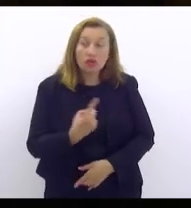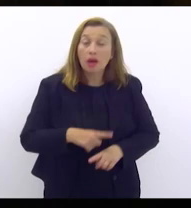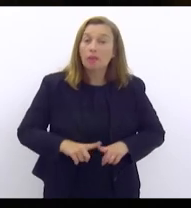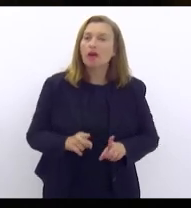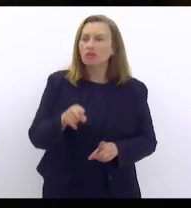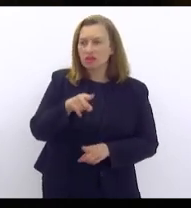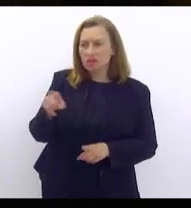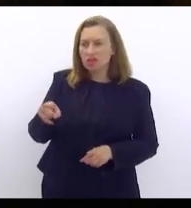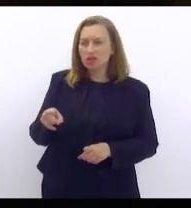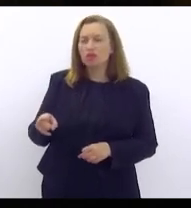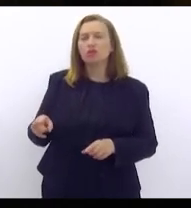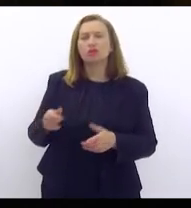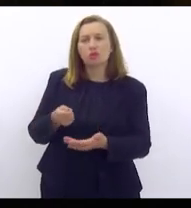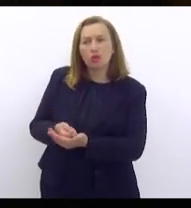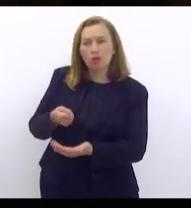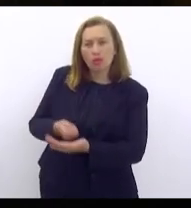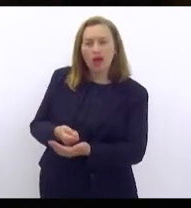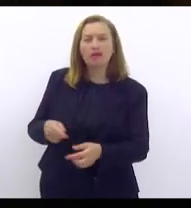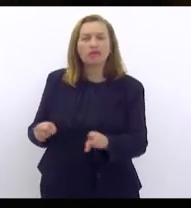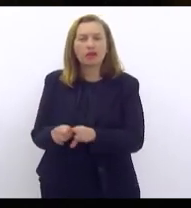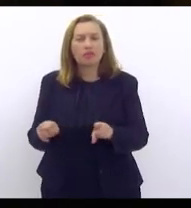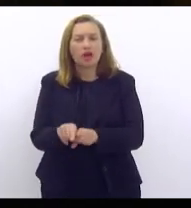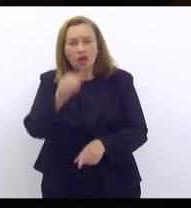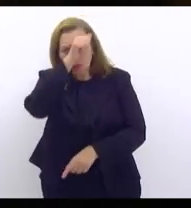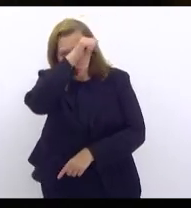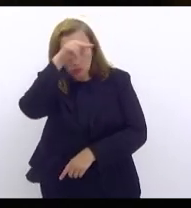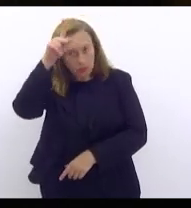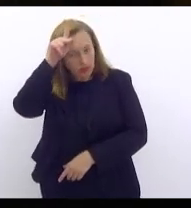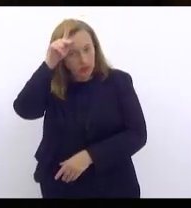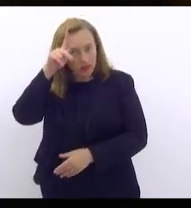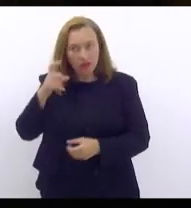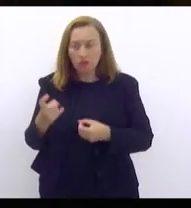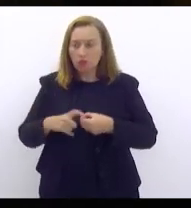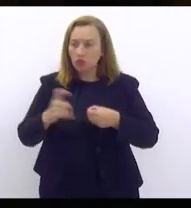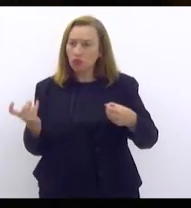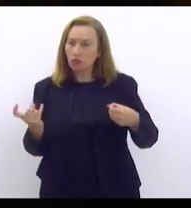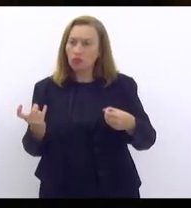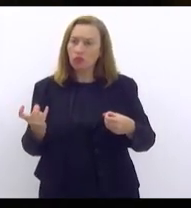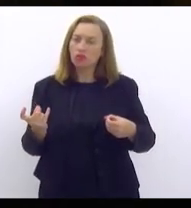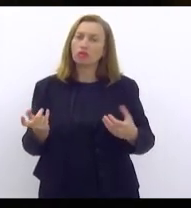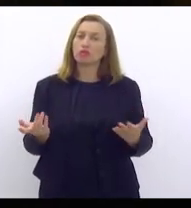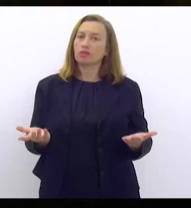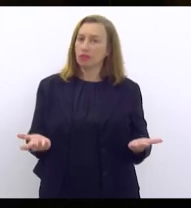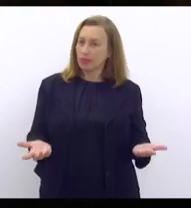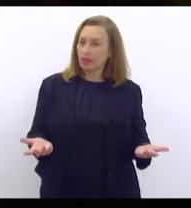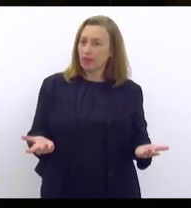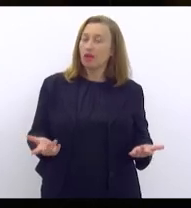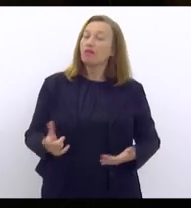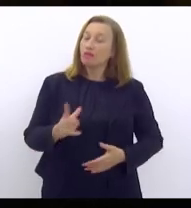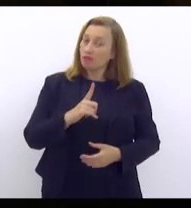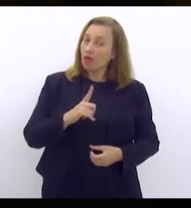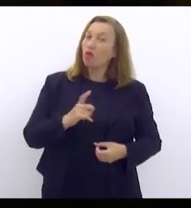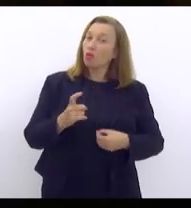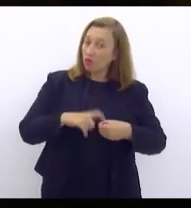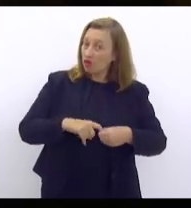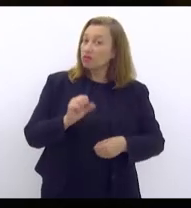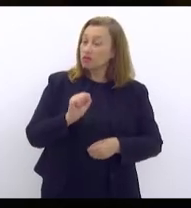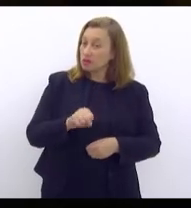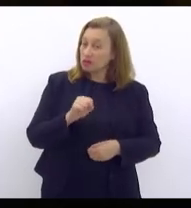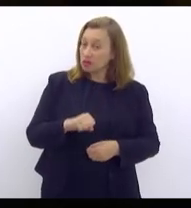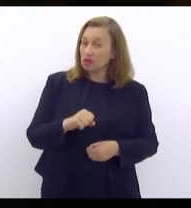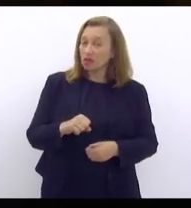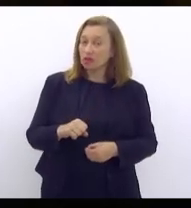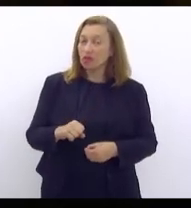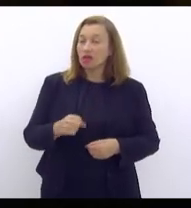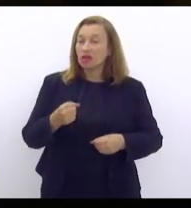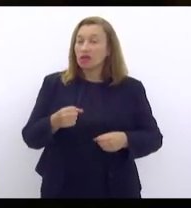têm que começar a cobrar que o prefeito de vocês desfaça esses convênios. Existe esse convênio, o que é um